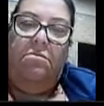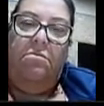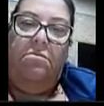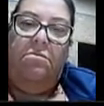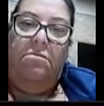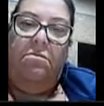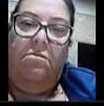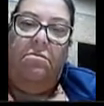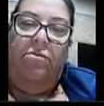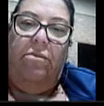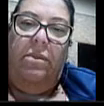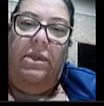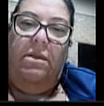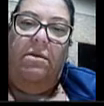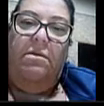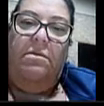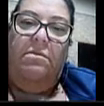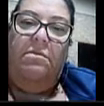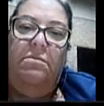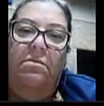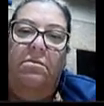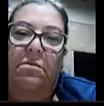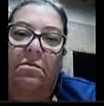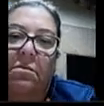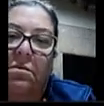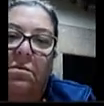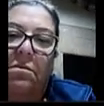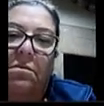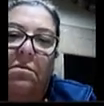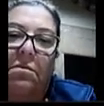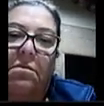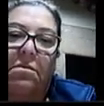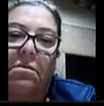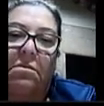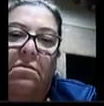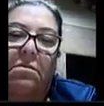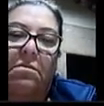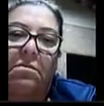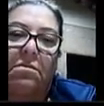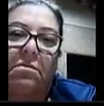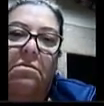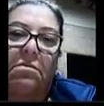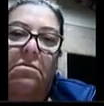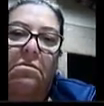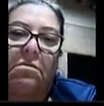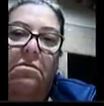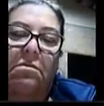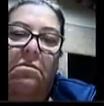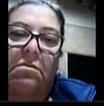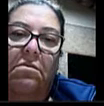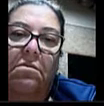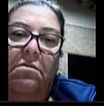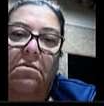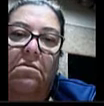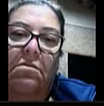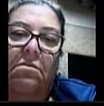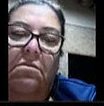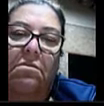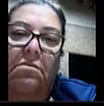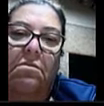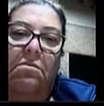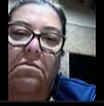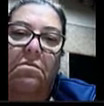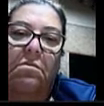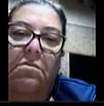real que aconteceu comigo, que eu acho bastante interessante até hoje, meu mestrado eu fiz aqui na USP,